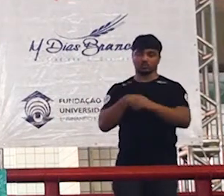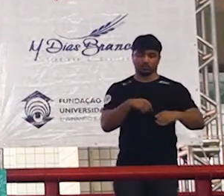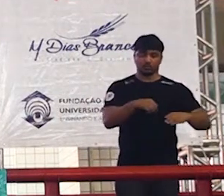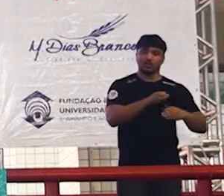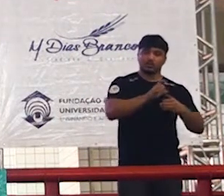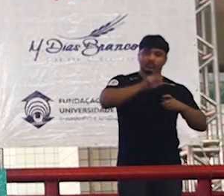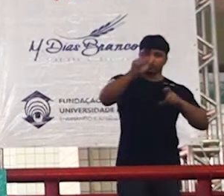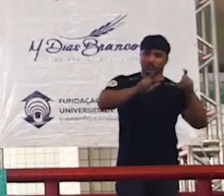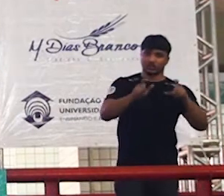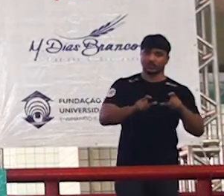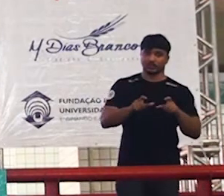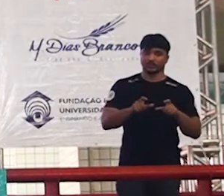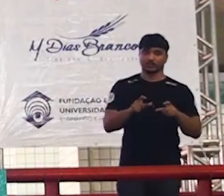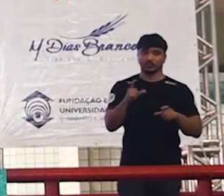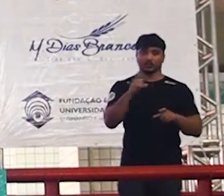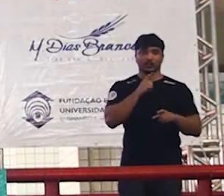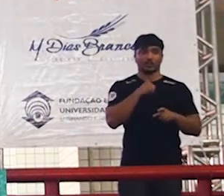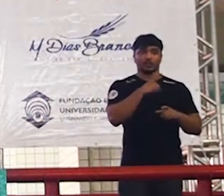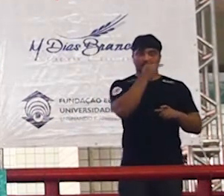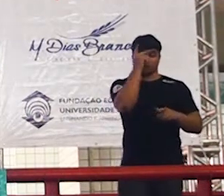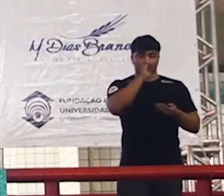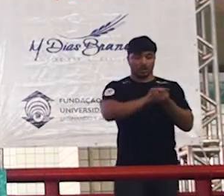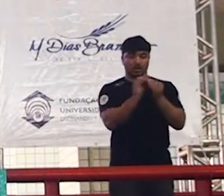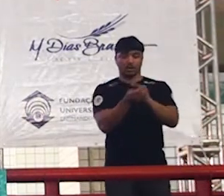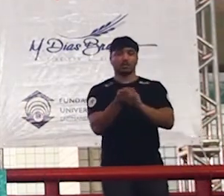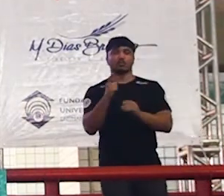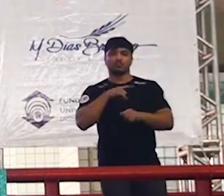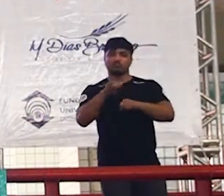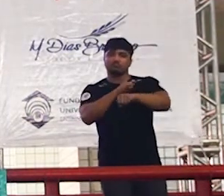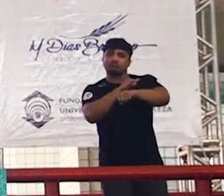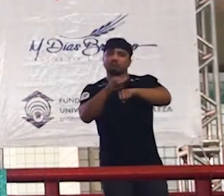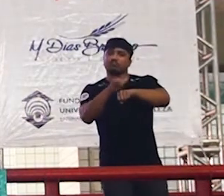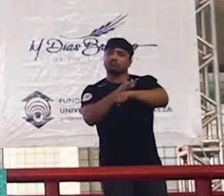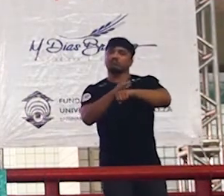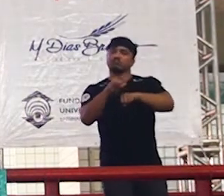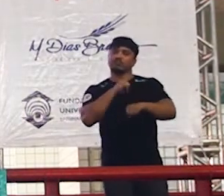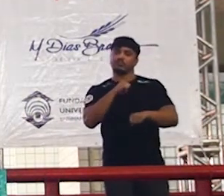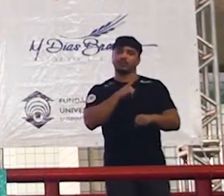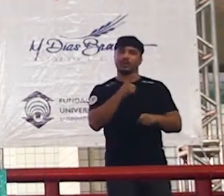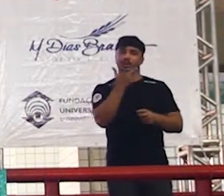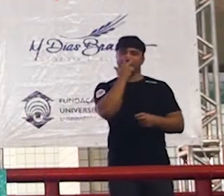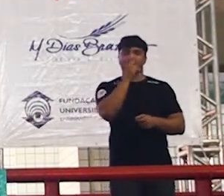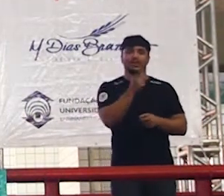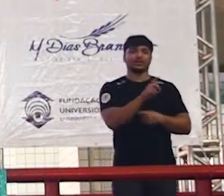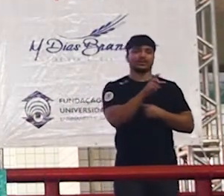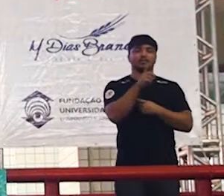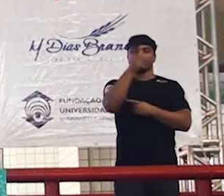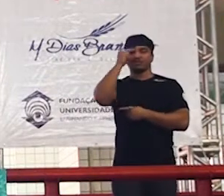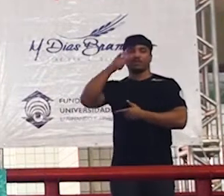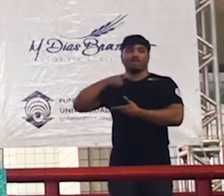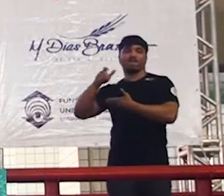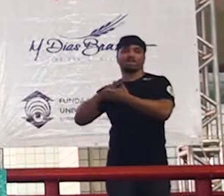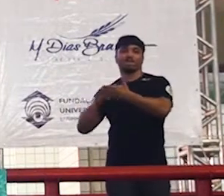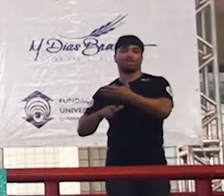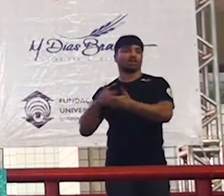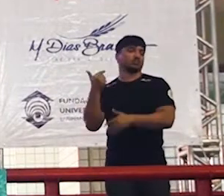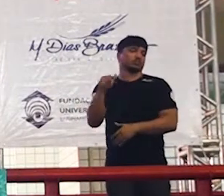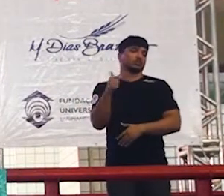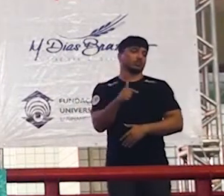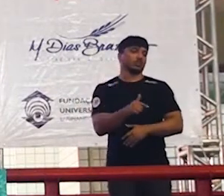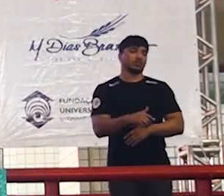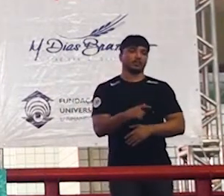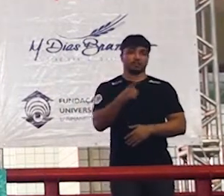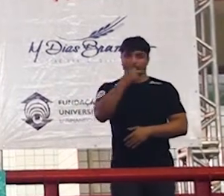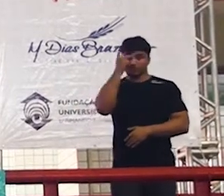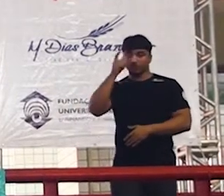tinta. O grafiteiro tem técnicas que o pichador não tem. Para